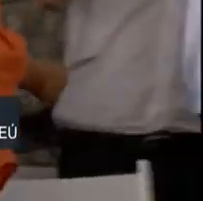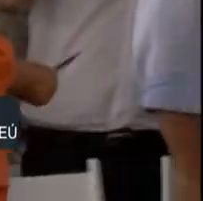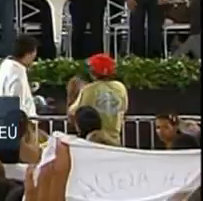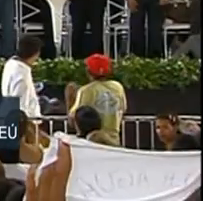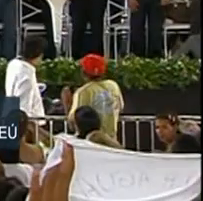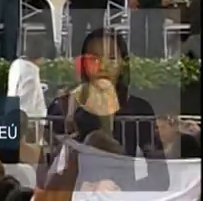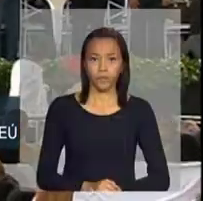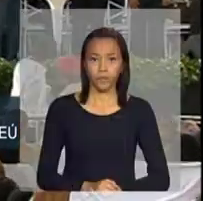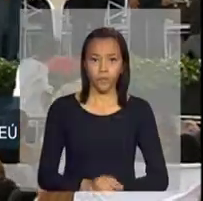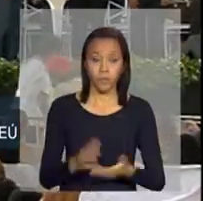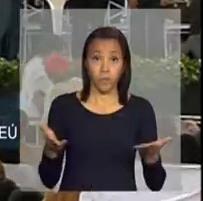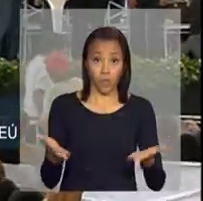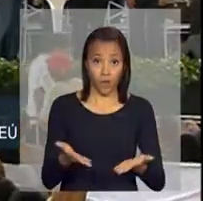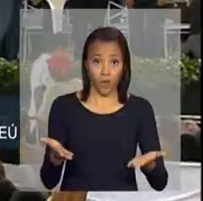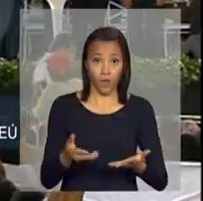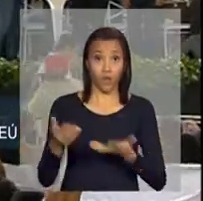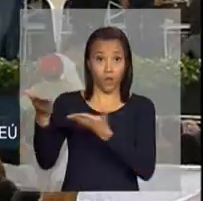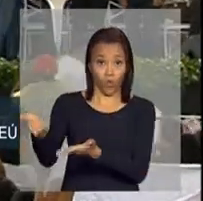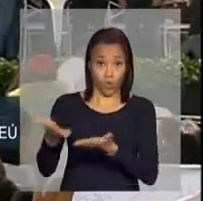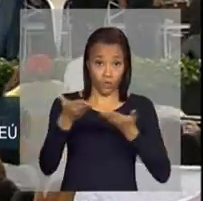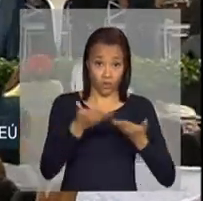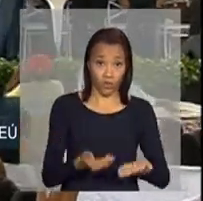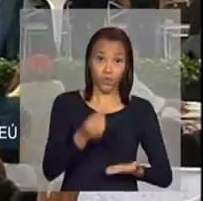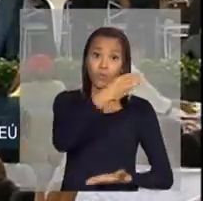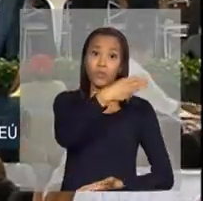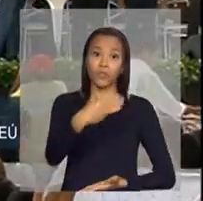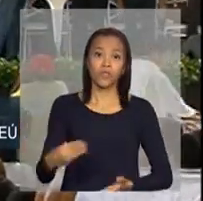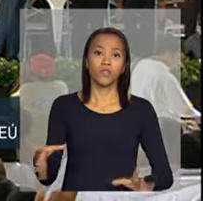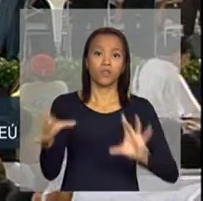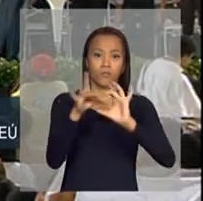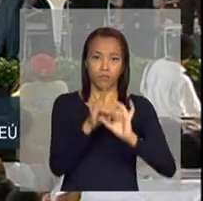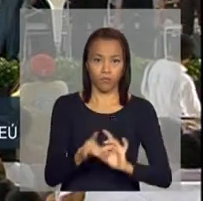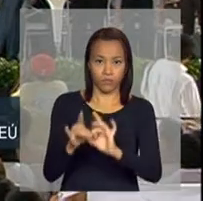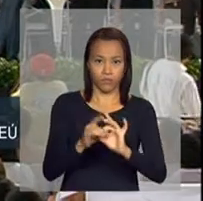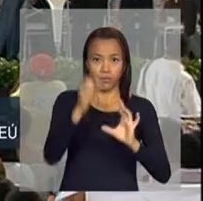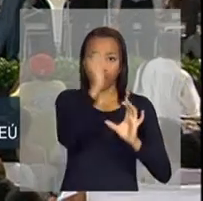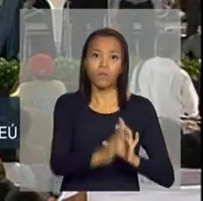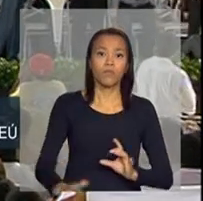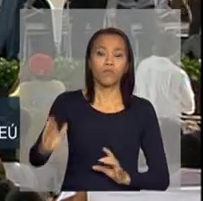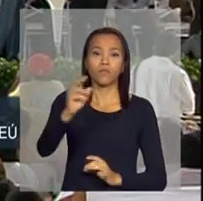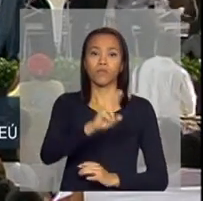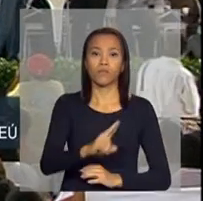Neste instante, convidamos o ministro da Integração Nacional,